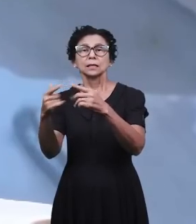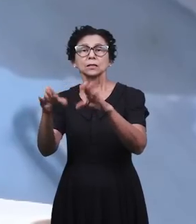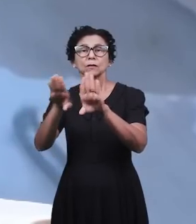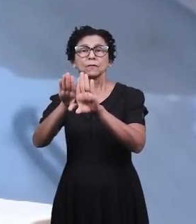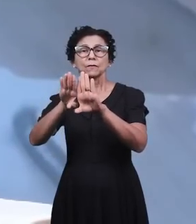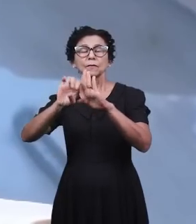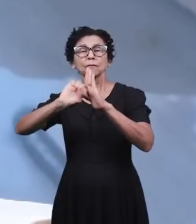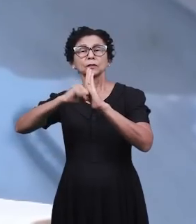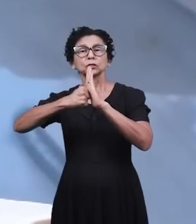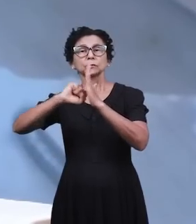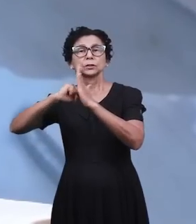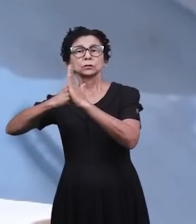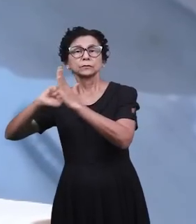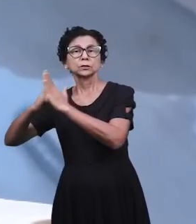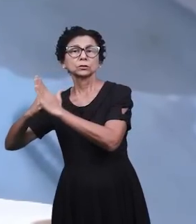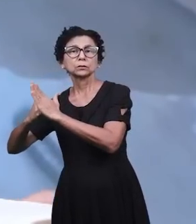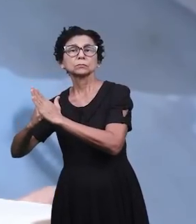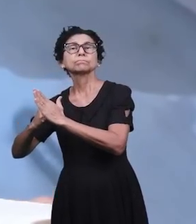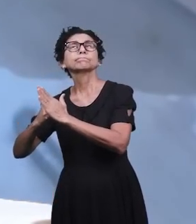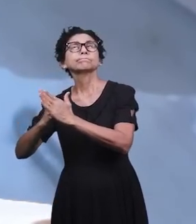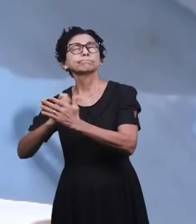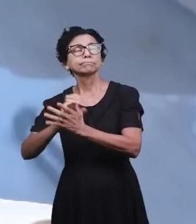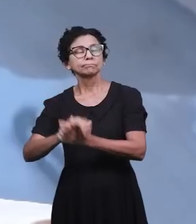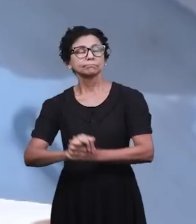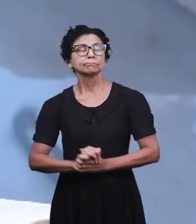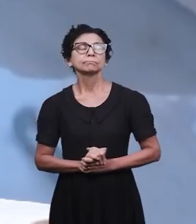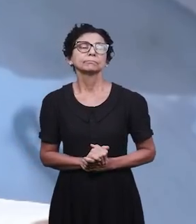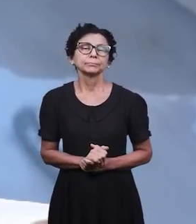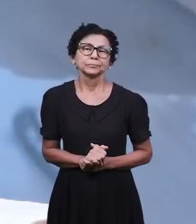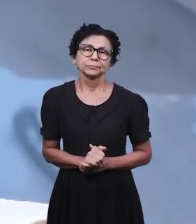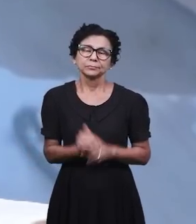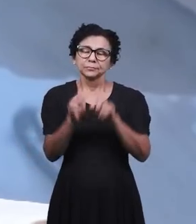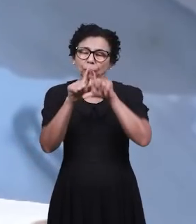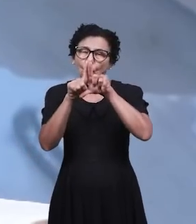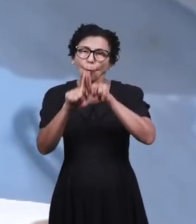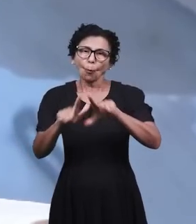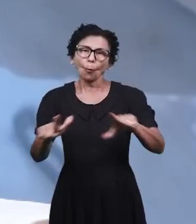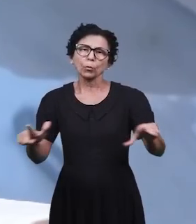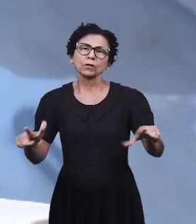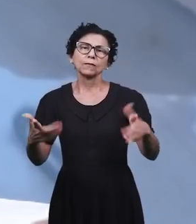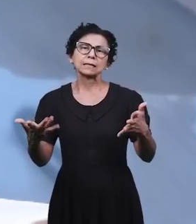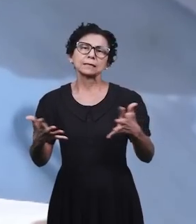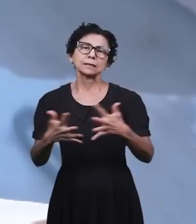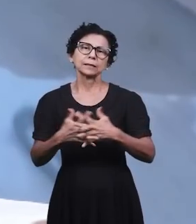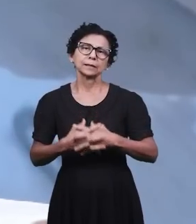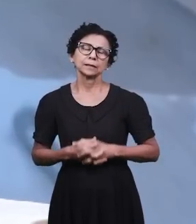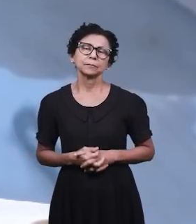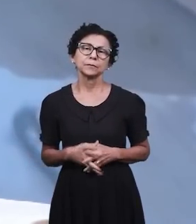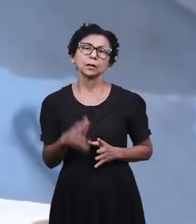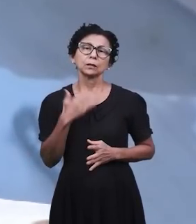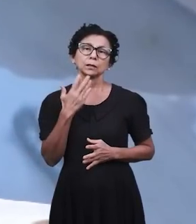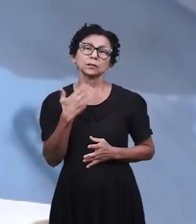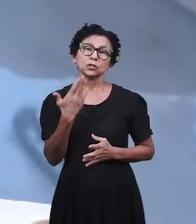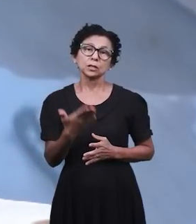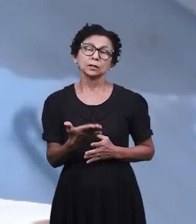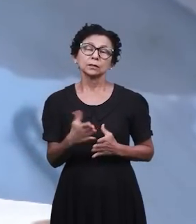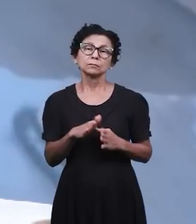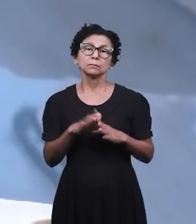palavra, na vida do pastor, é o mais importante. Essa questão é uma questão muito secundária, e para